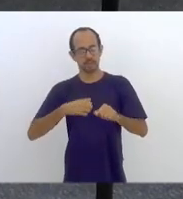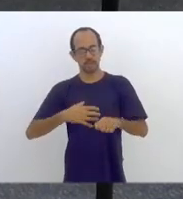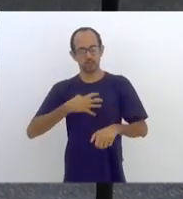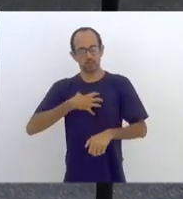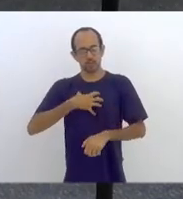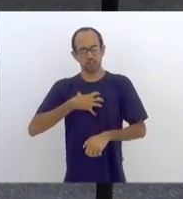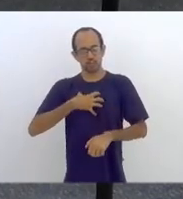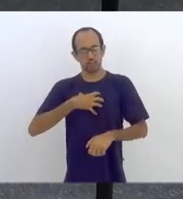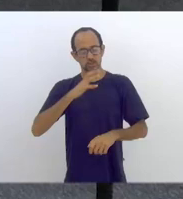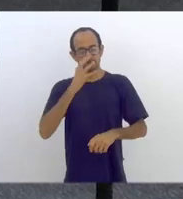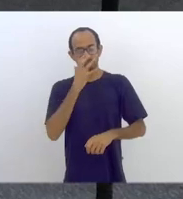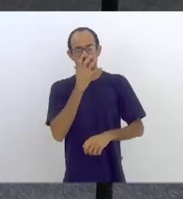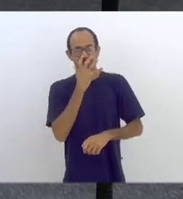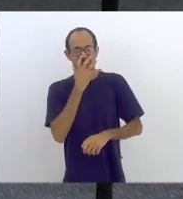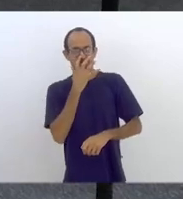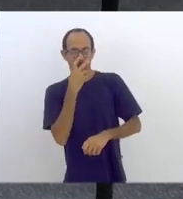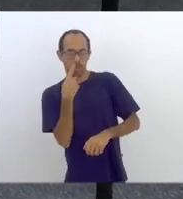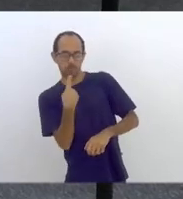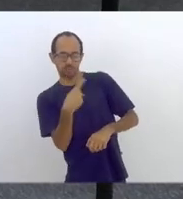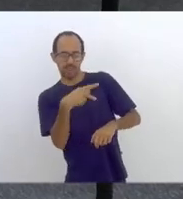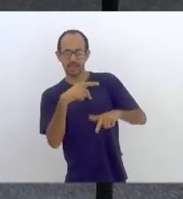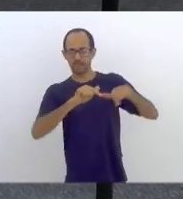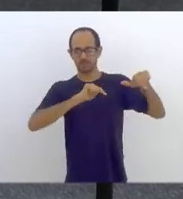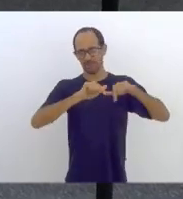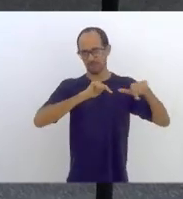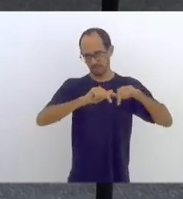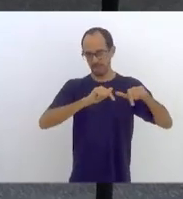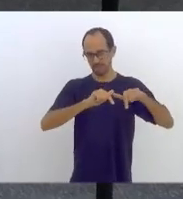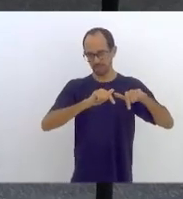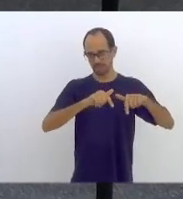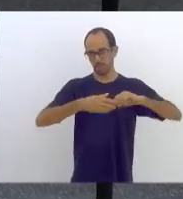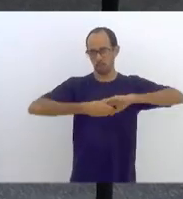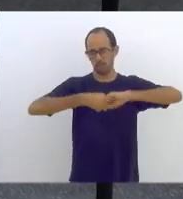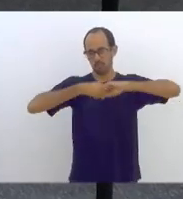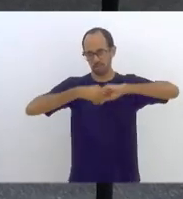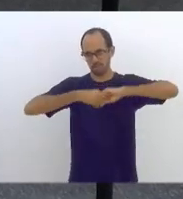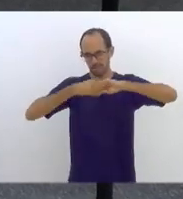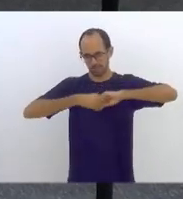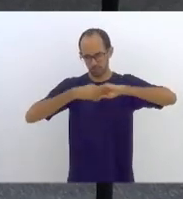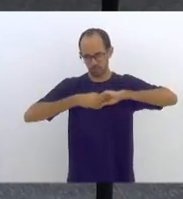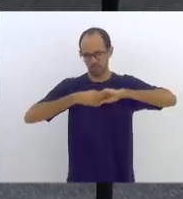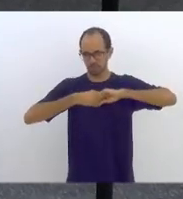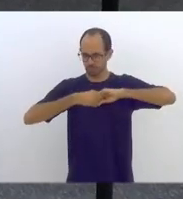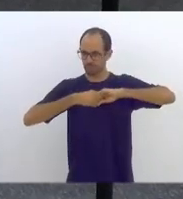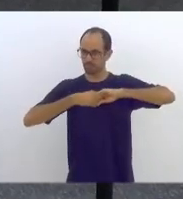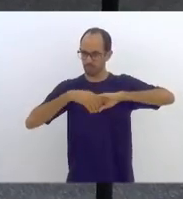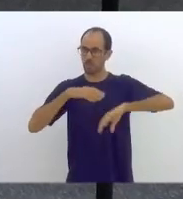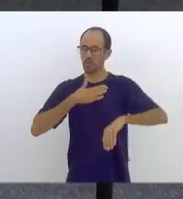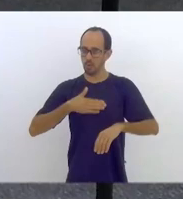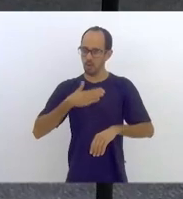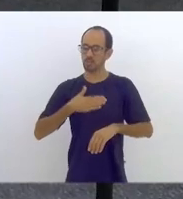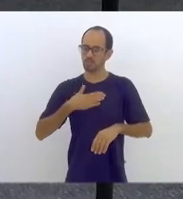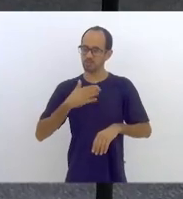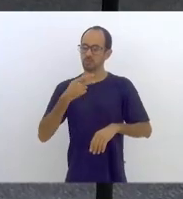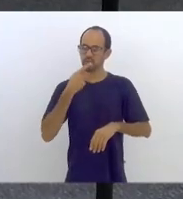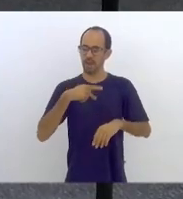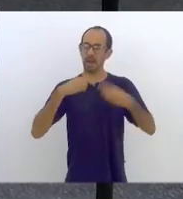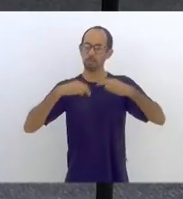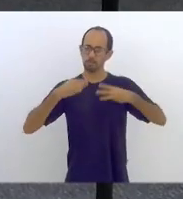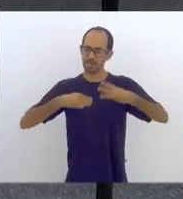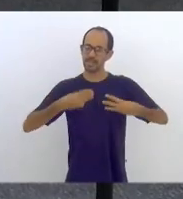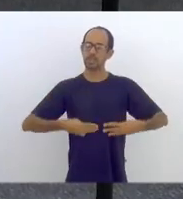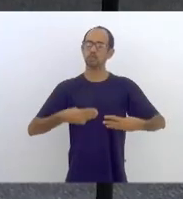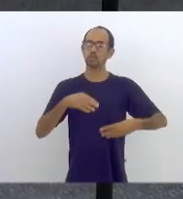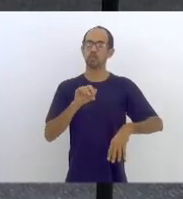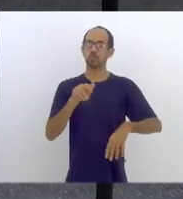admiração que eu tenho pelo seu trabalho então os nossos cumprimentos eu gosto de chamar de Ministro Francisco